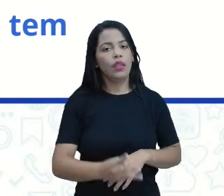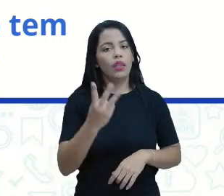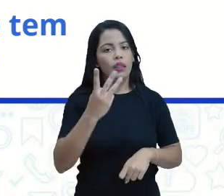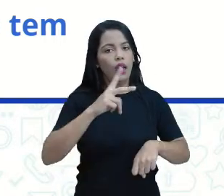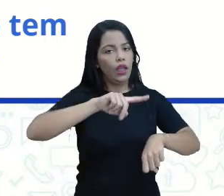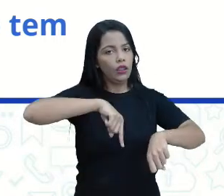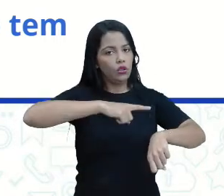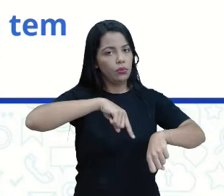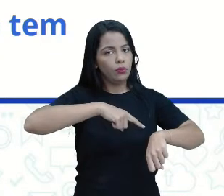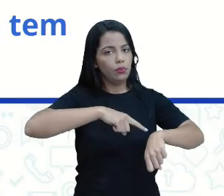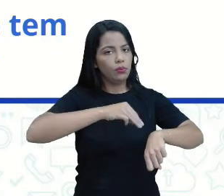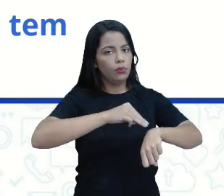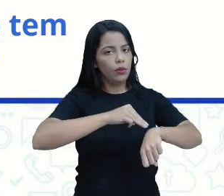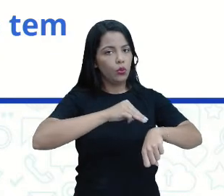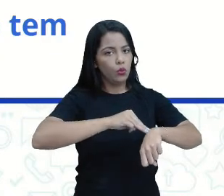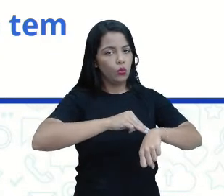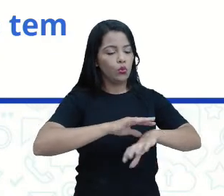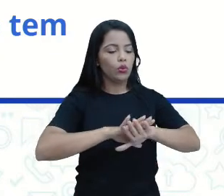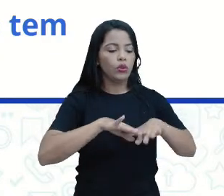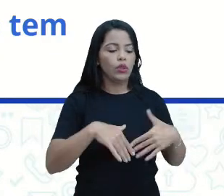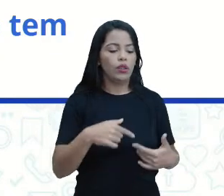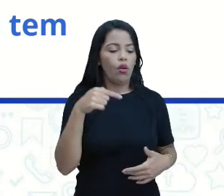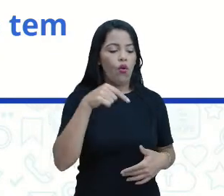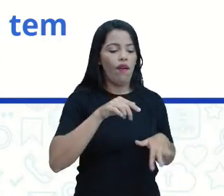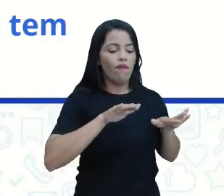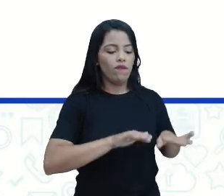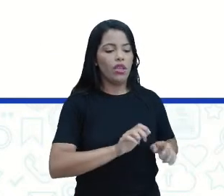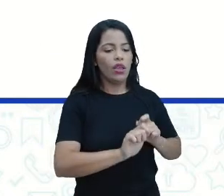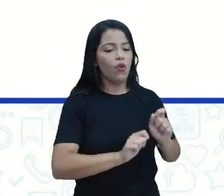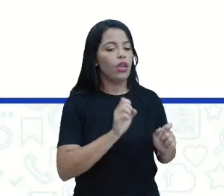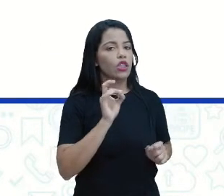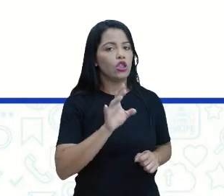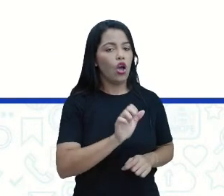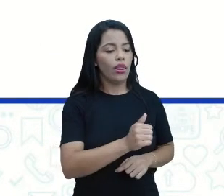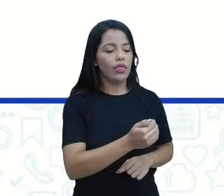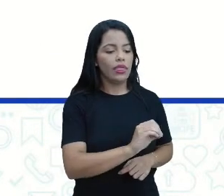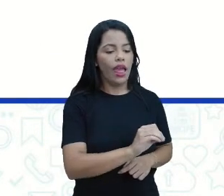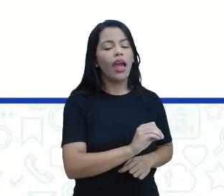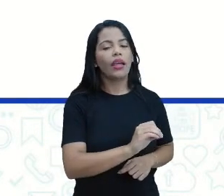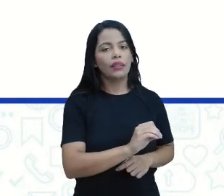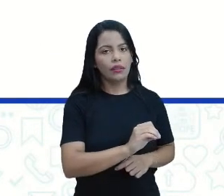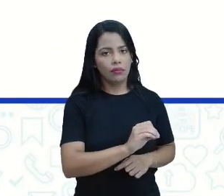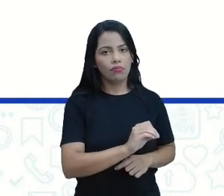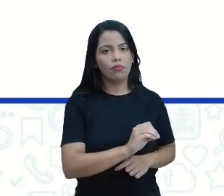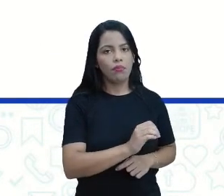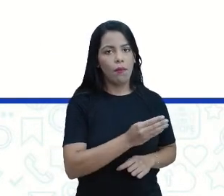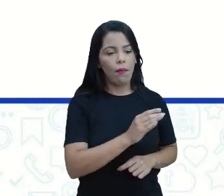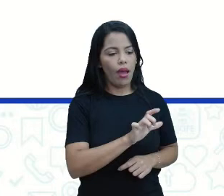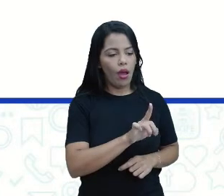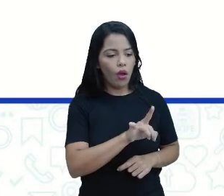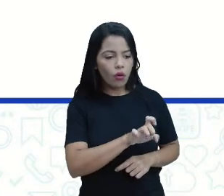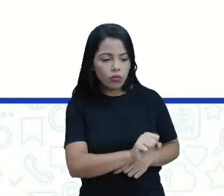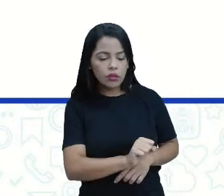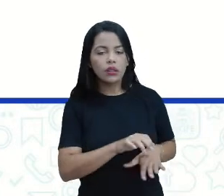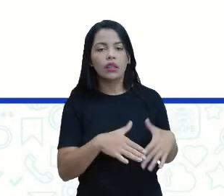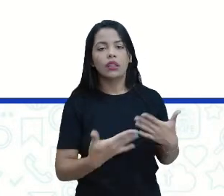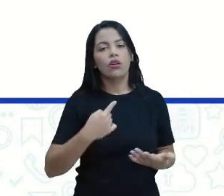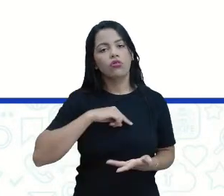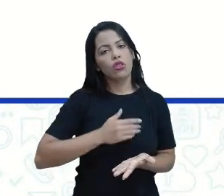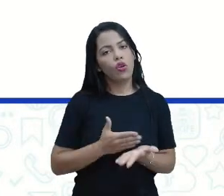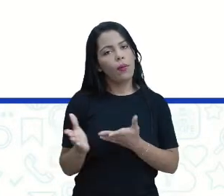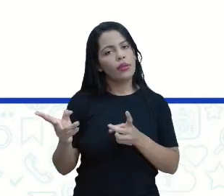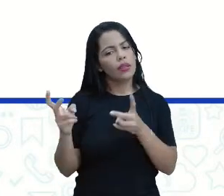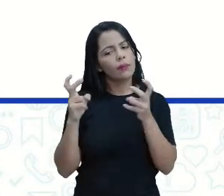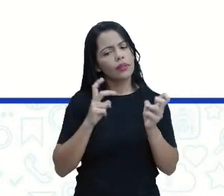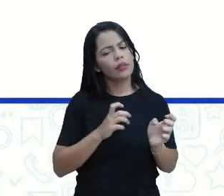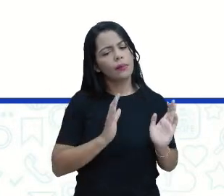o reservatório tem quantidade equivalente a 10 baldes. Então, quando a gente começa a perceber essa sequência, a gente já começa a perceber,